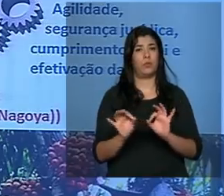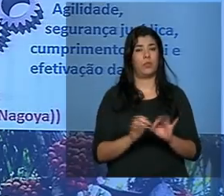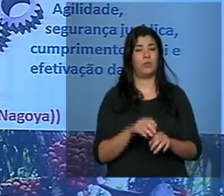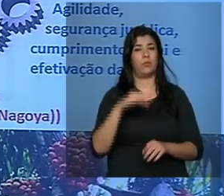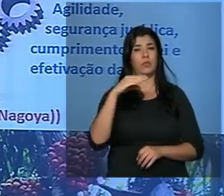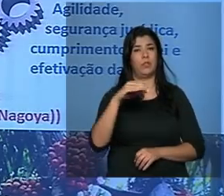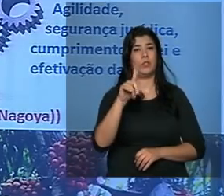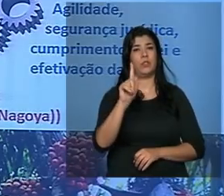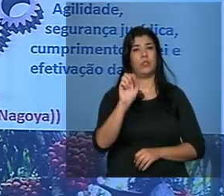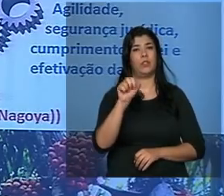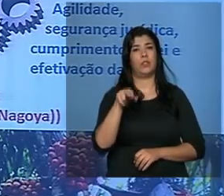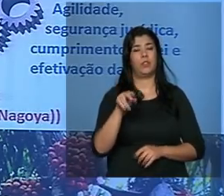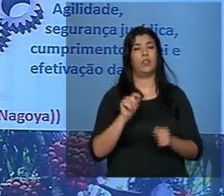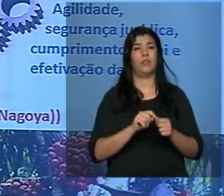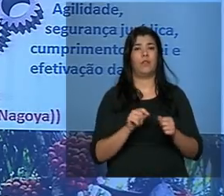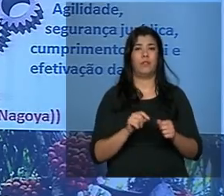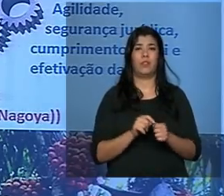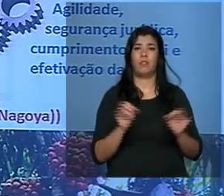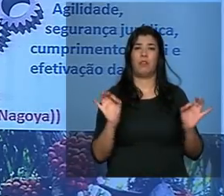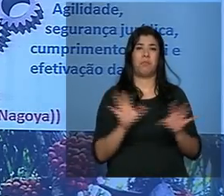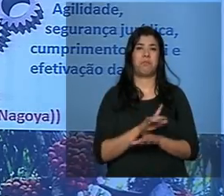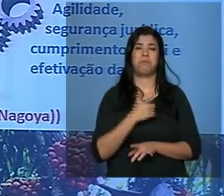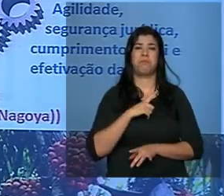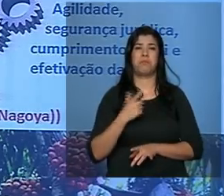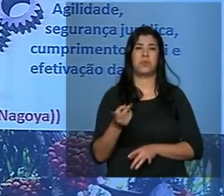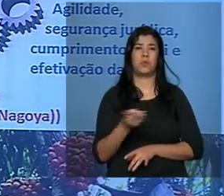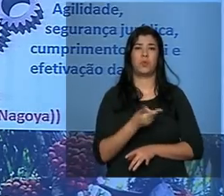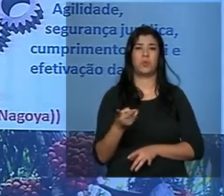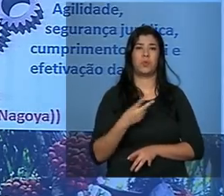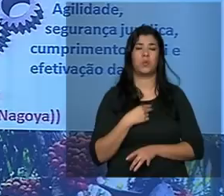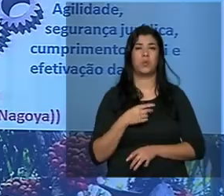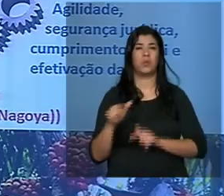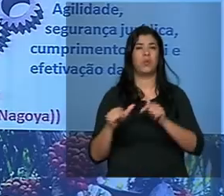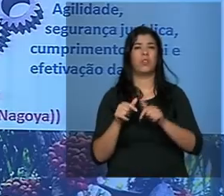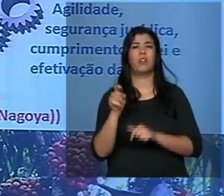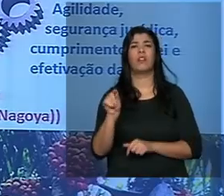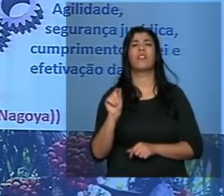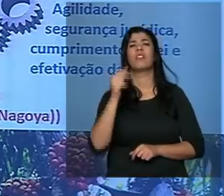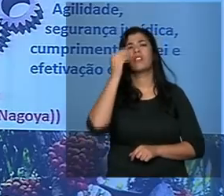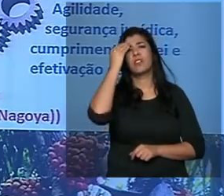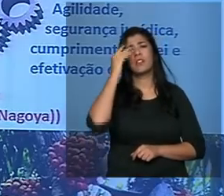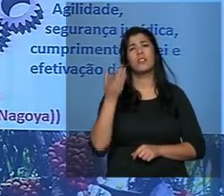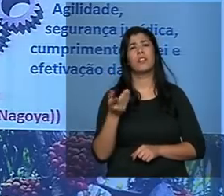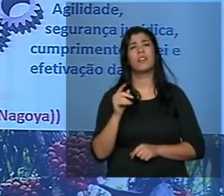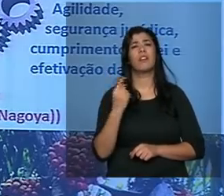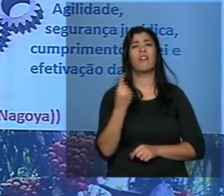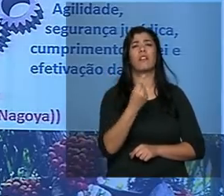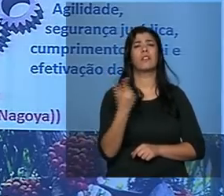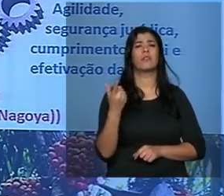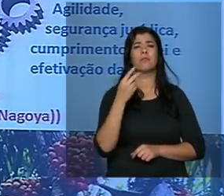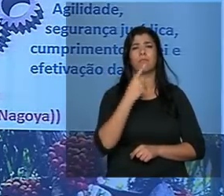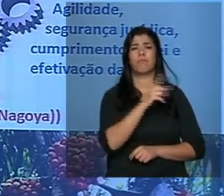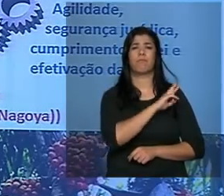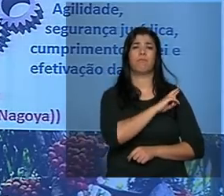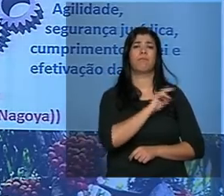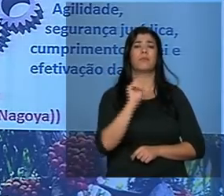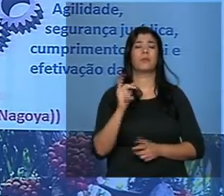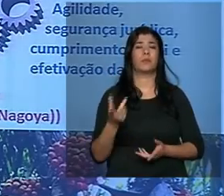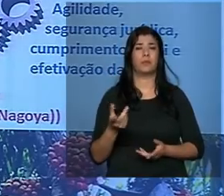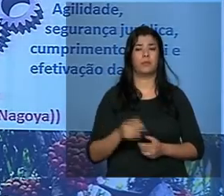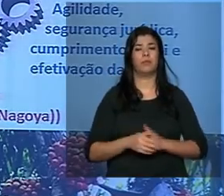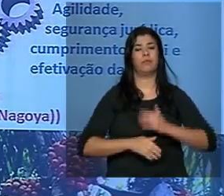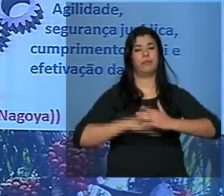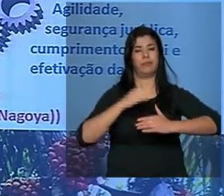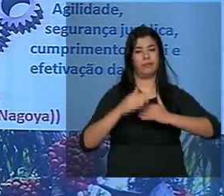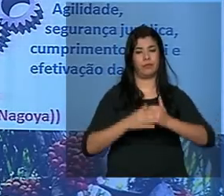Então, acabamos com a duplicidade de papéis, aquilo que ninguém entendia, quem fazia o quê, etc. Tá? Foi um processo